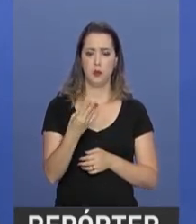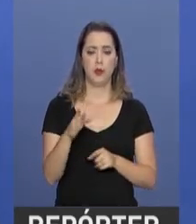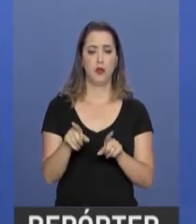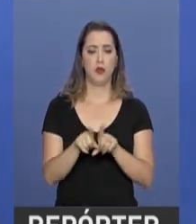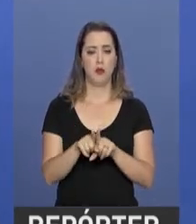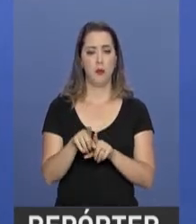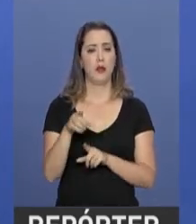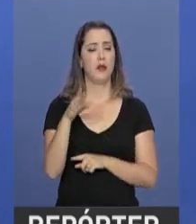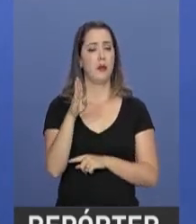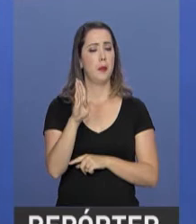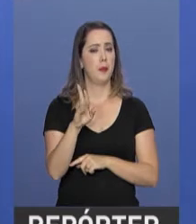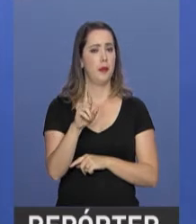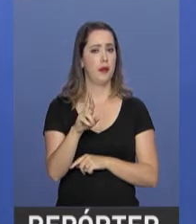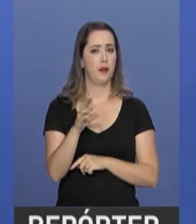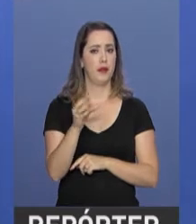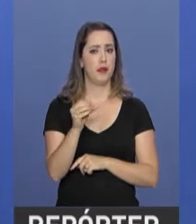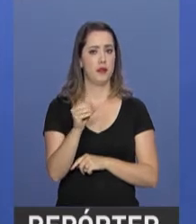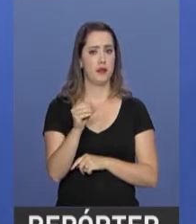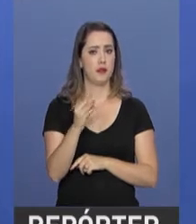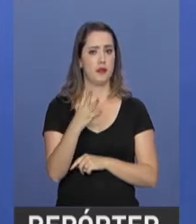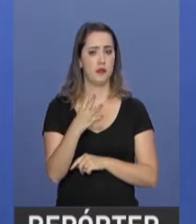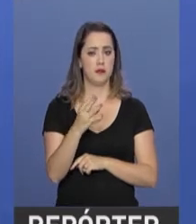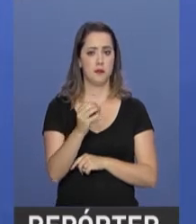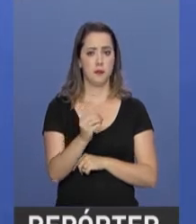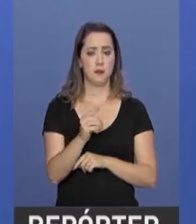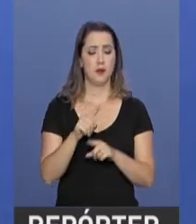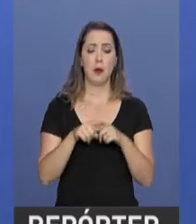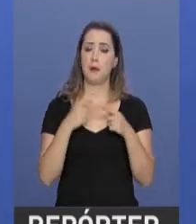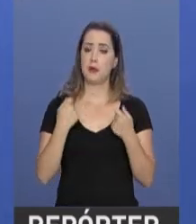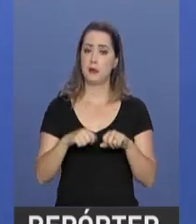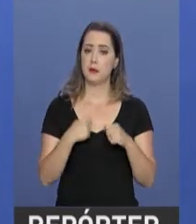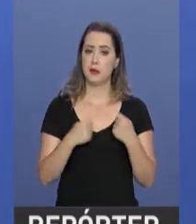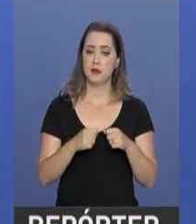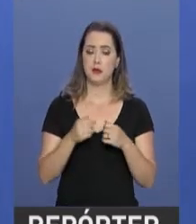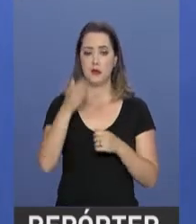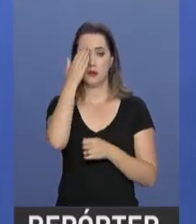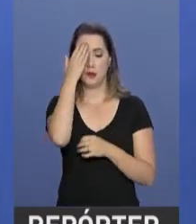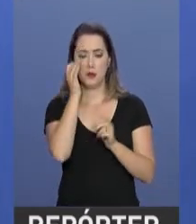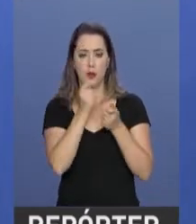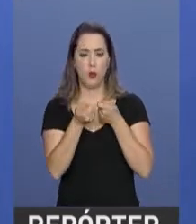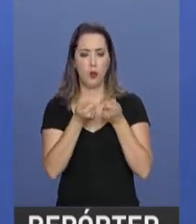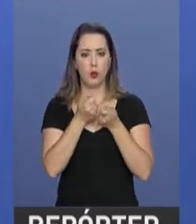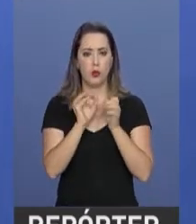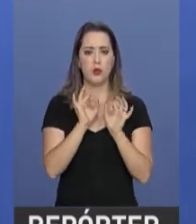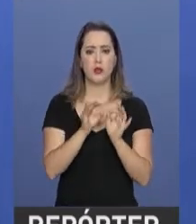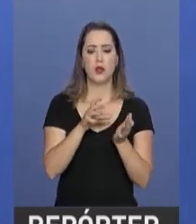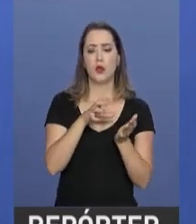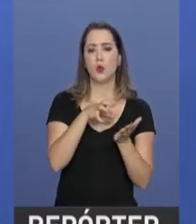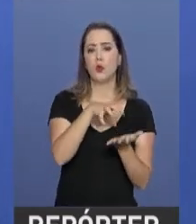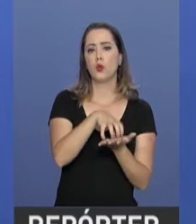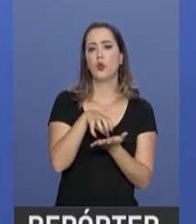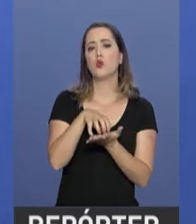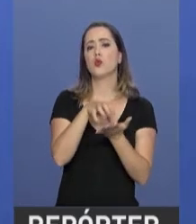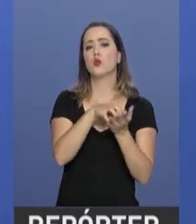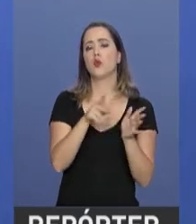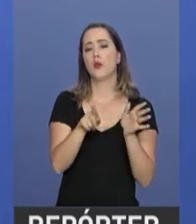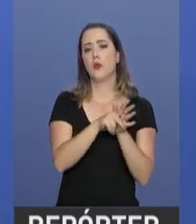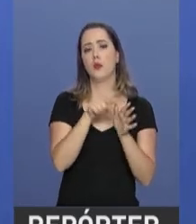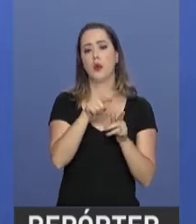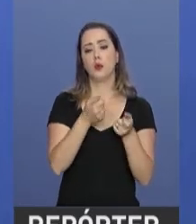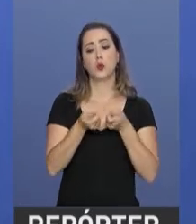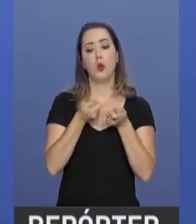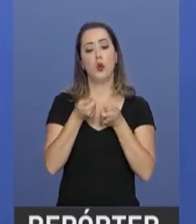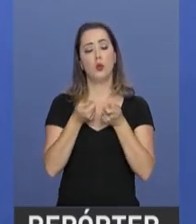40 mas isso para a requalificação depende da avaliação das agências para poder identificar se elas vão